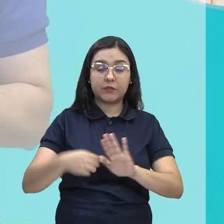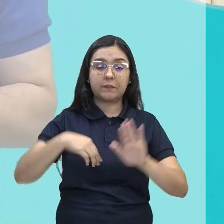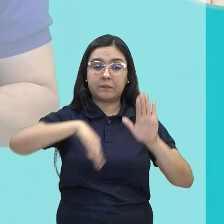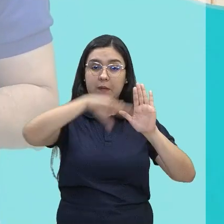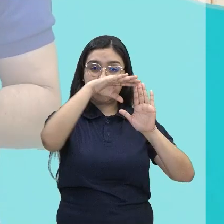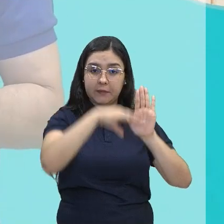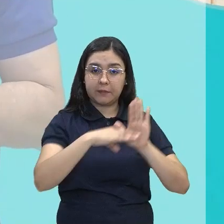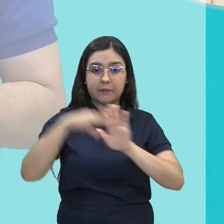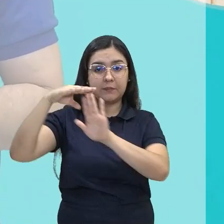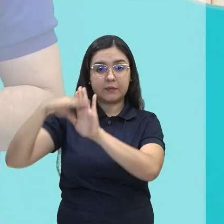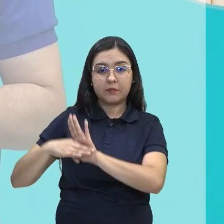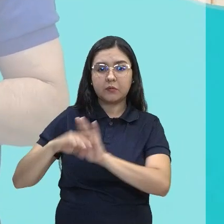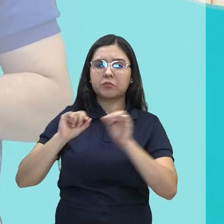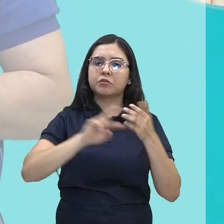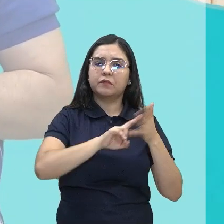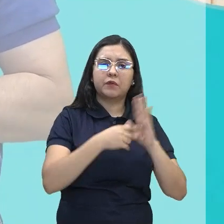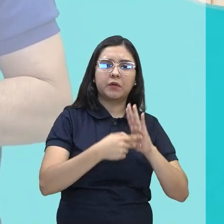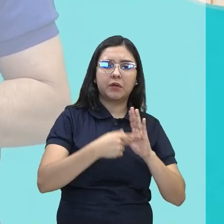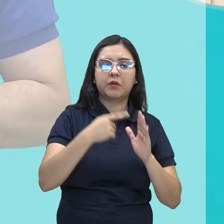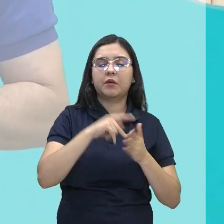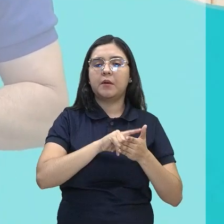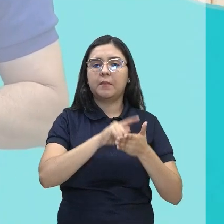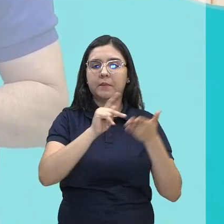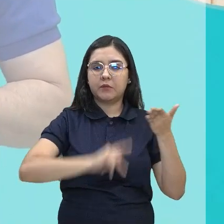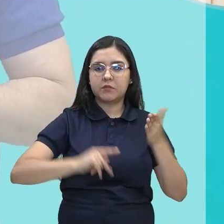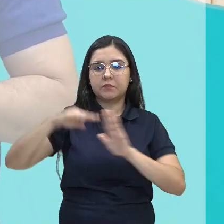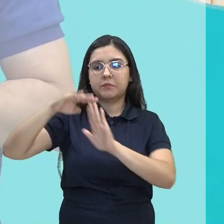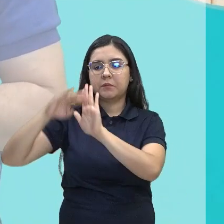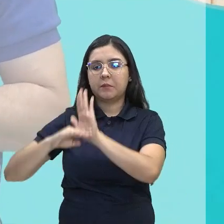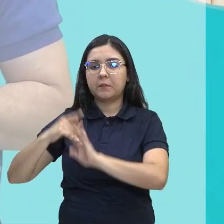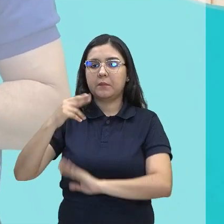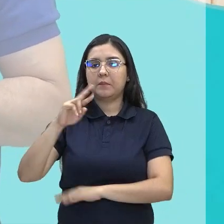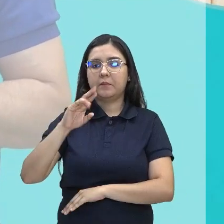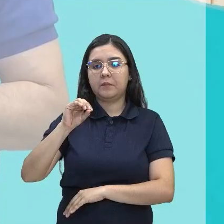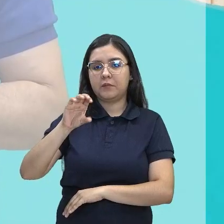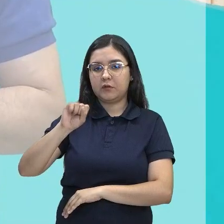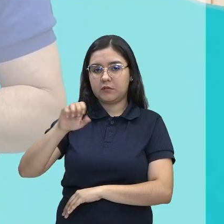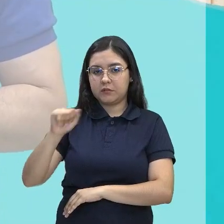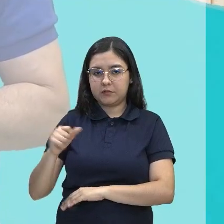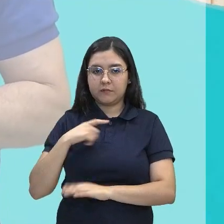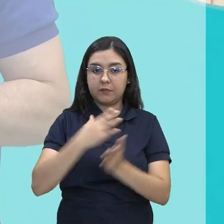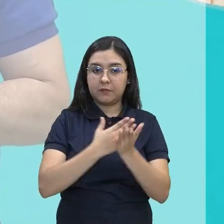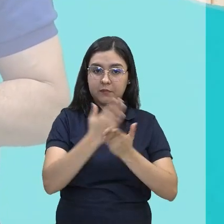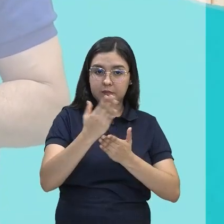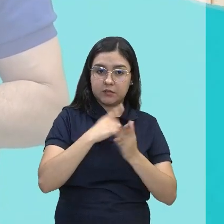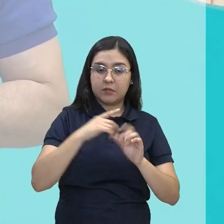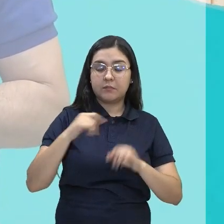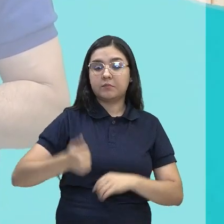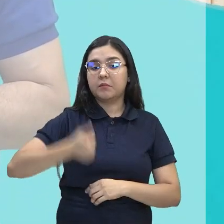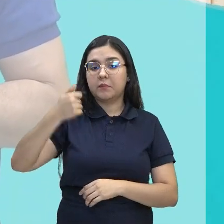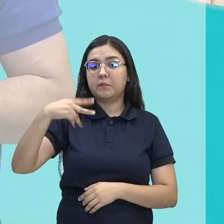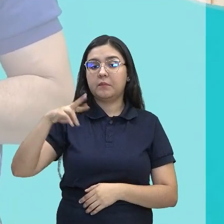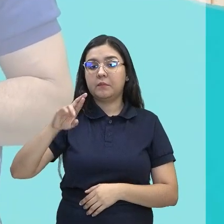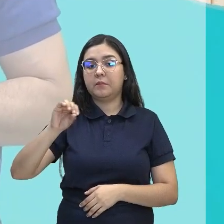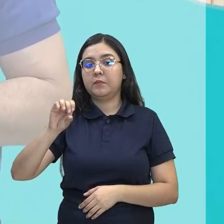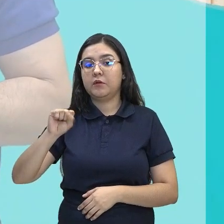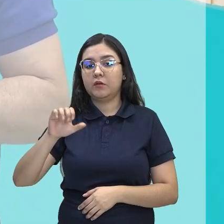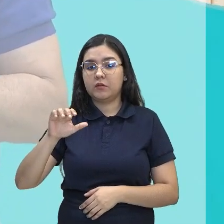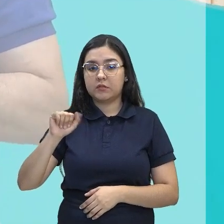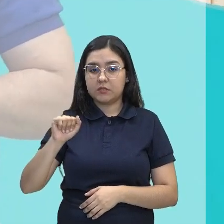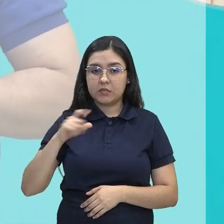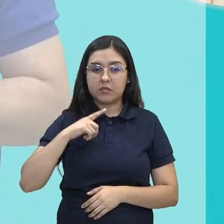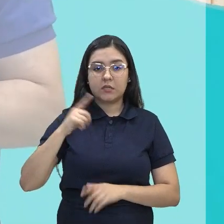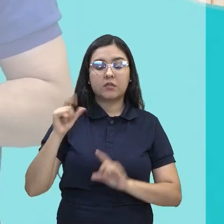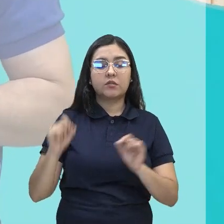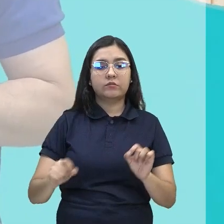que define o que é prosa e o que é poesia. Então vamos iniciar falando aí, olha só, sobre prosa. Qual é o primeiro aspecto de prosa? Tanto de prosa,